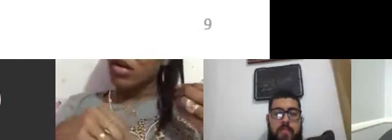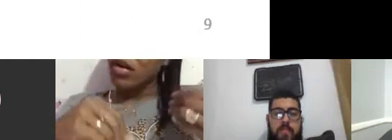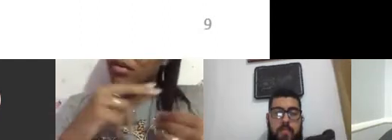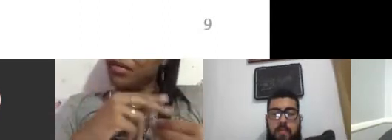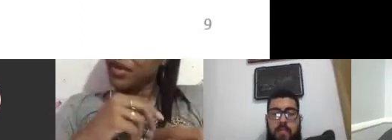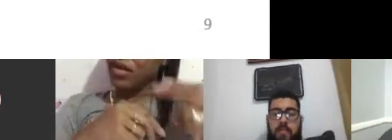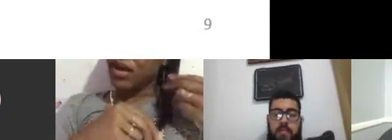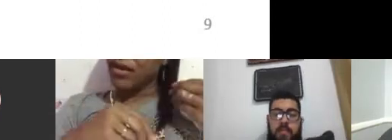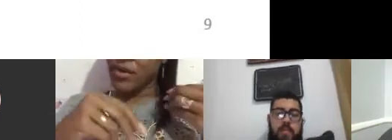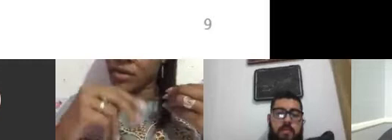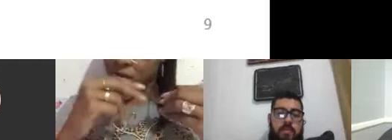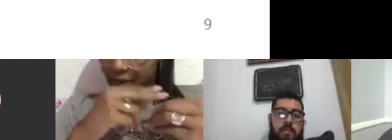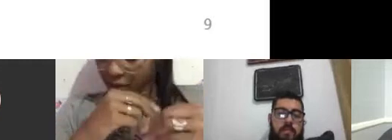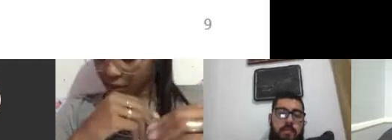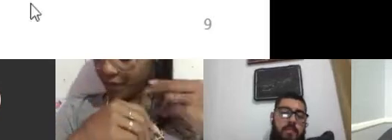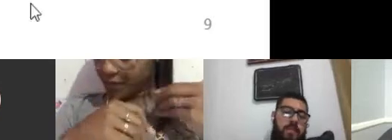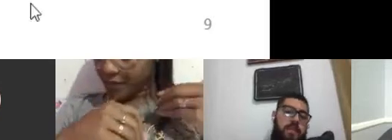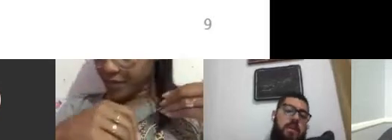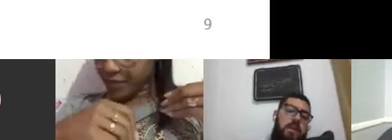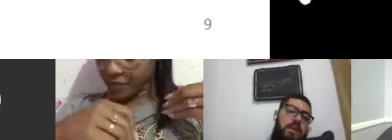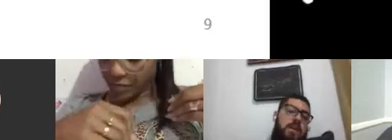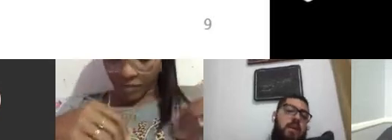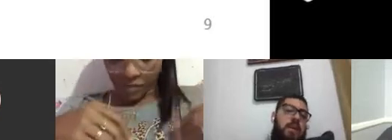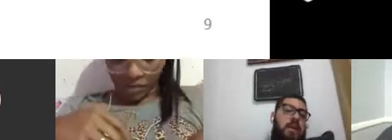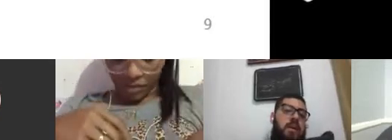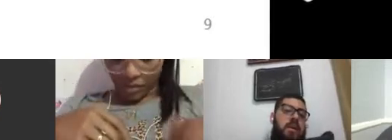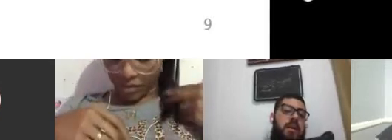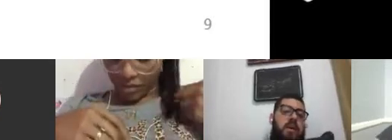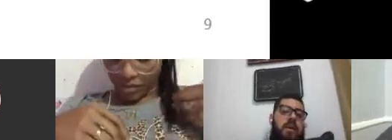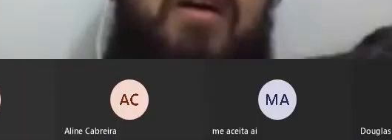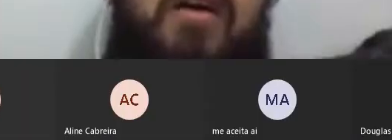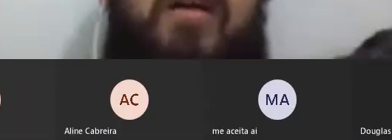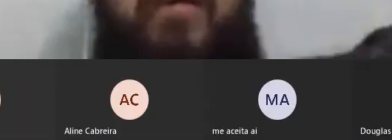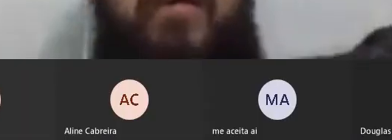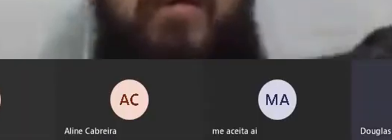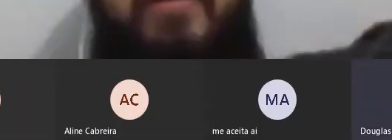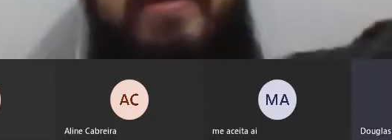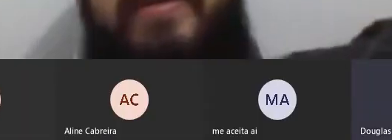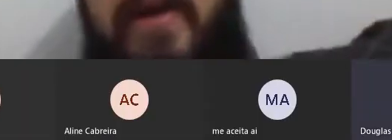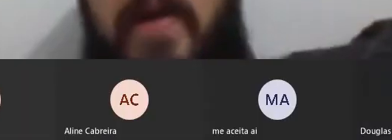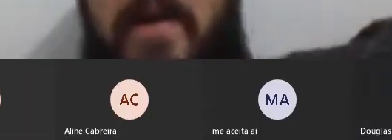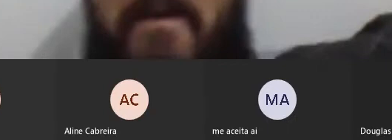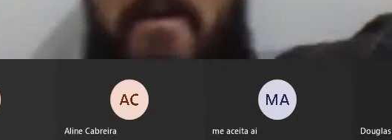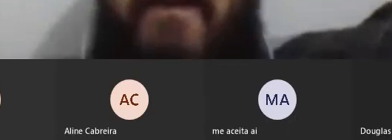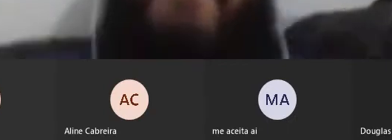tem alguém aí? Eu lembro mais ou menos. Mais ou menos? Então vamos fechar aqui para mim. Vamos voltar aqui para